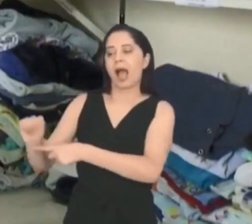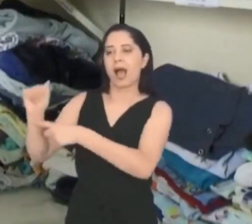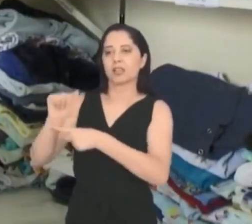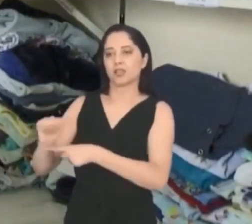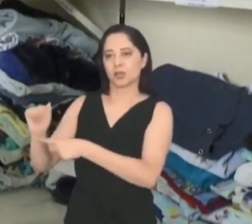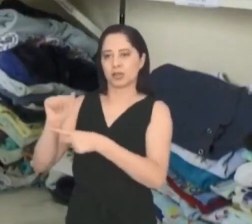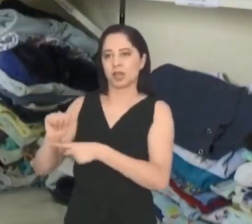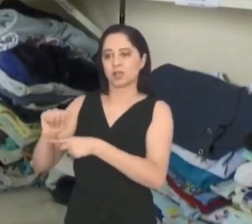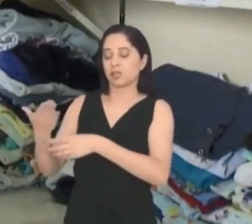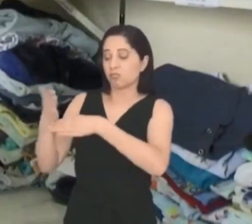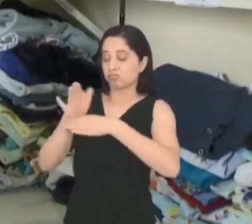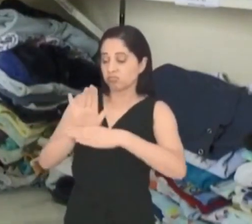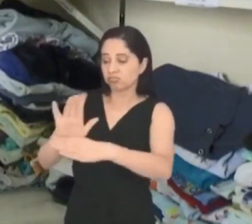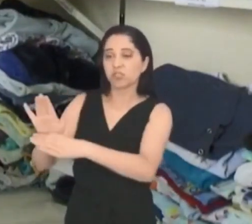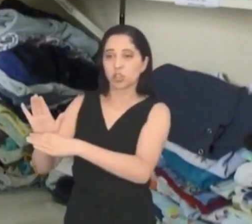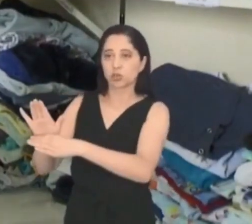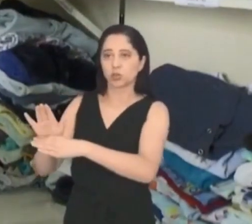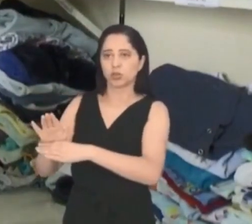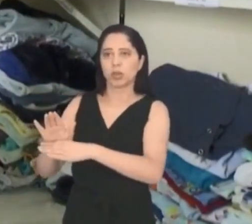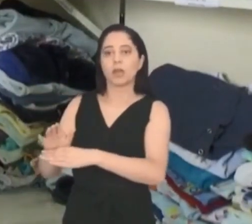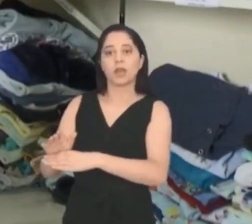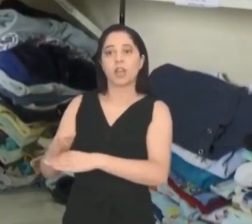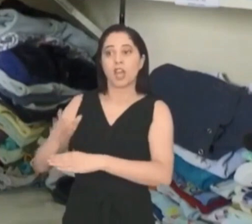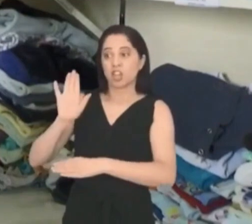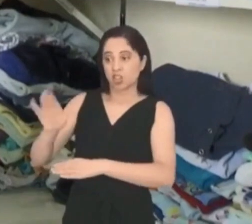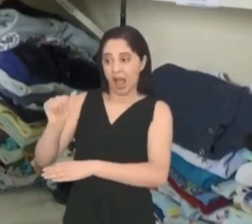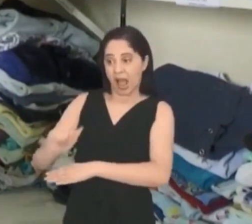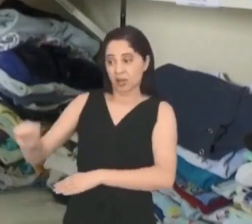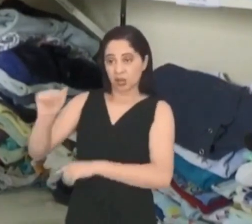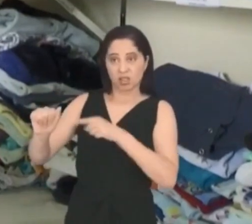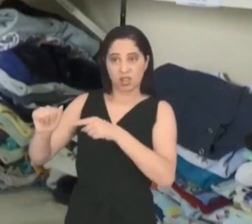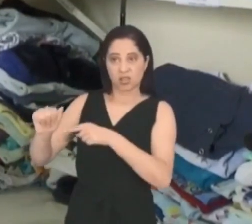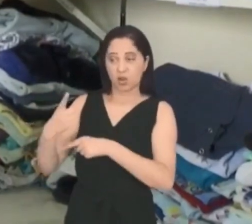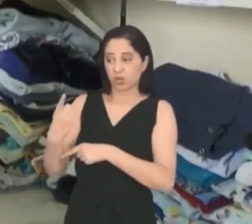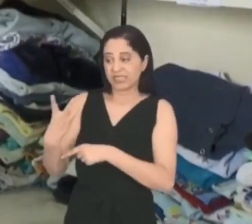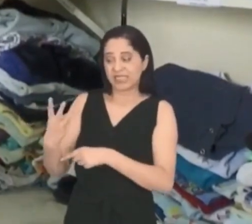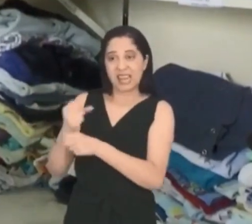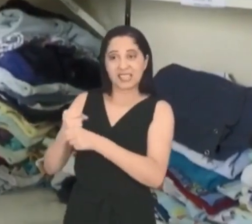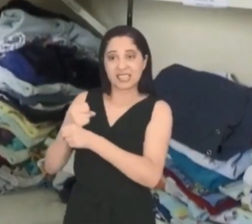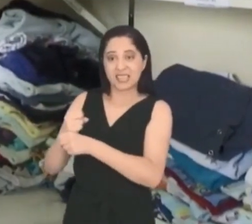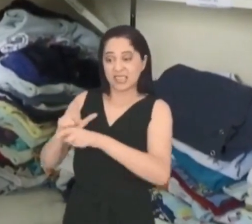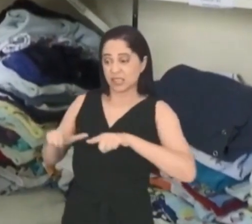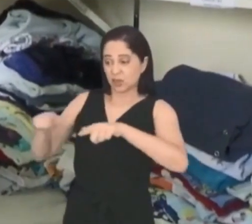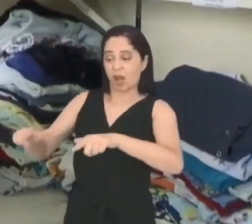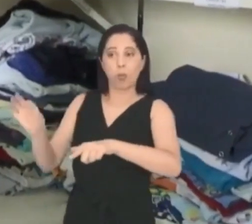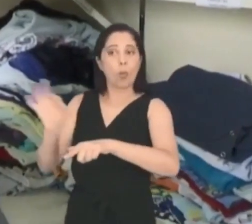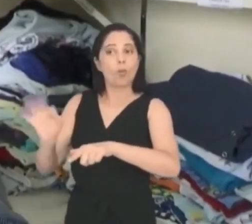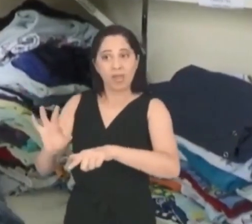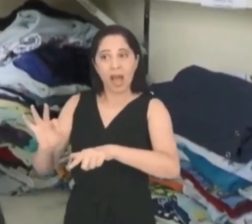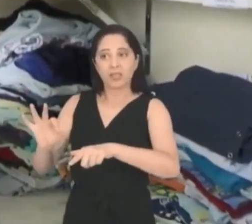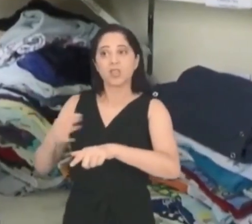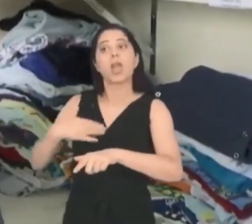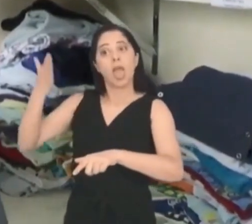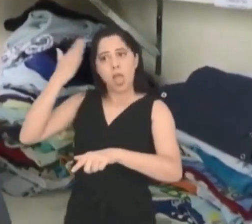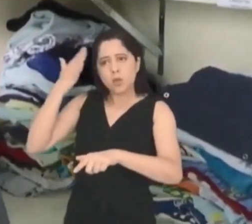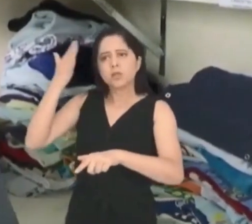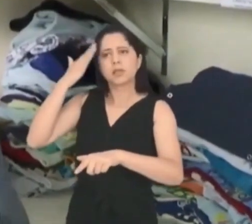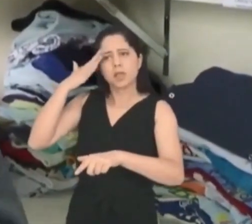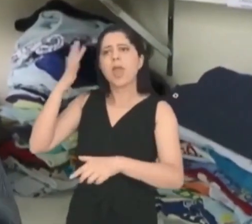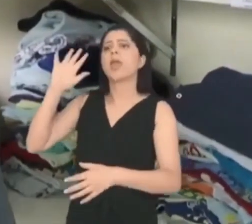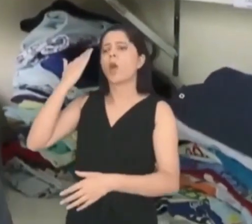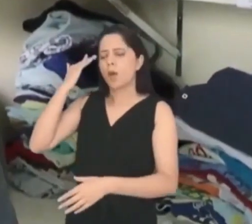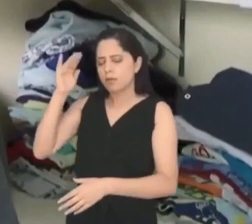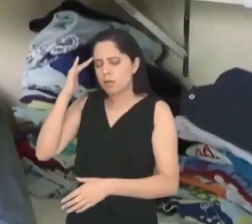a Associação Casa de Amparo Social Emanuel. E nesses 13 anos, a casa ainda não tem utilidade pública. Então eu entendo